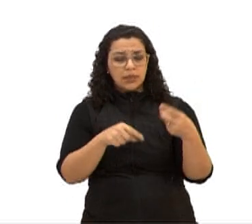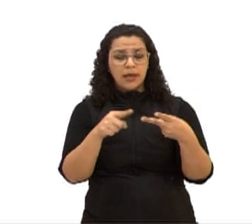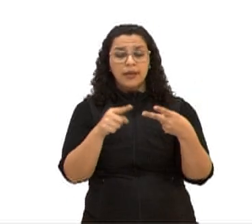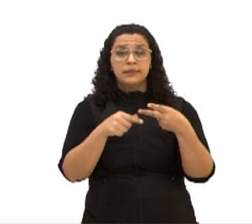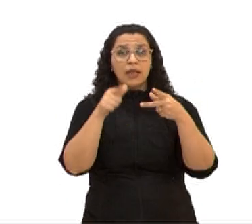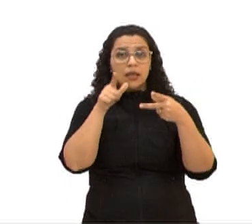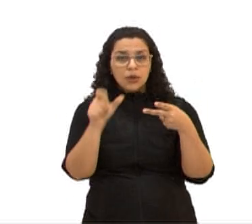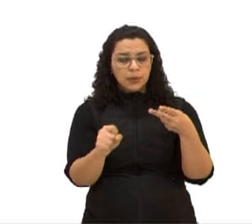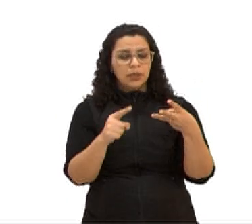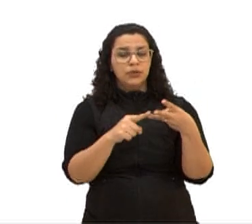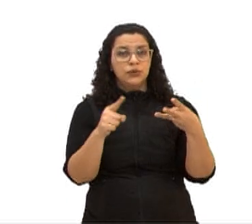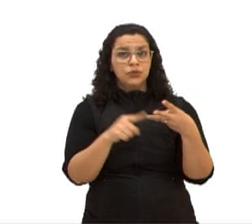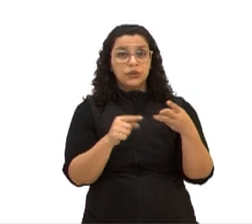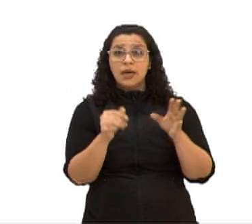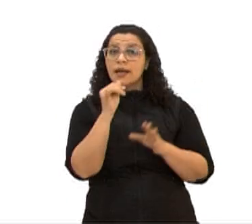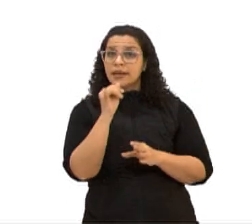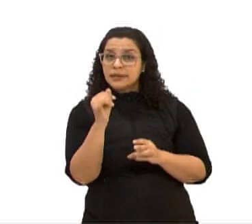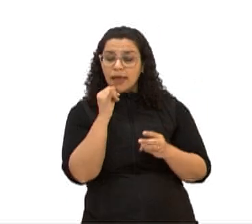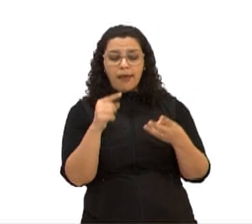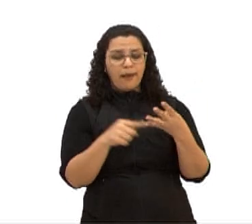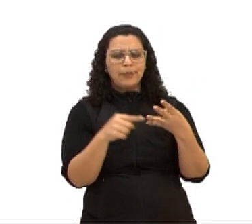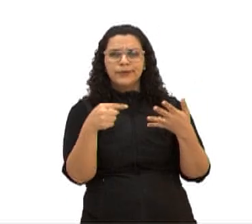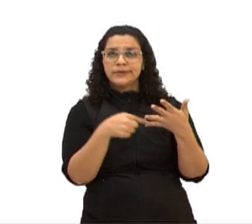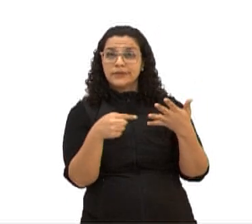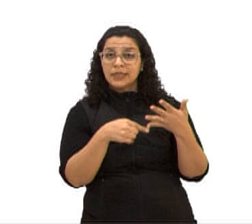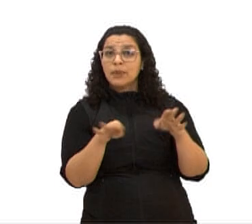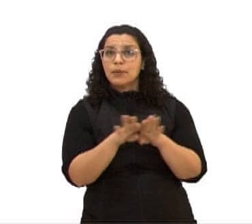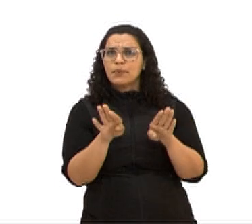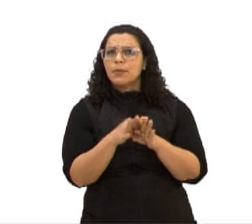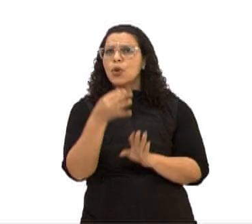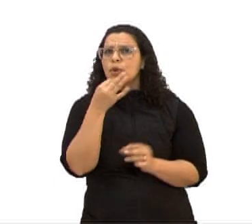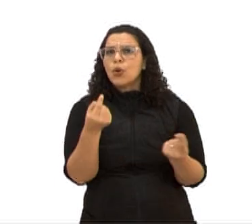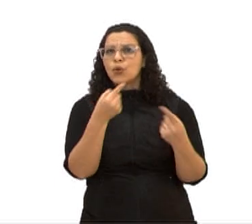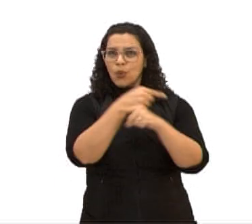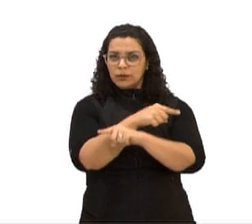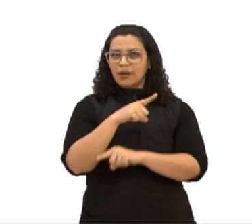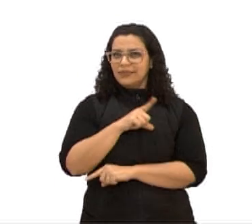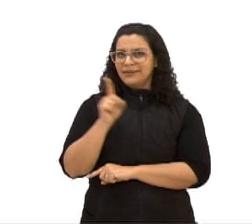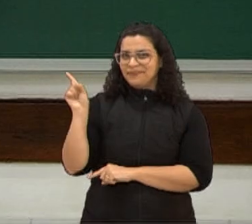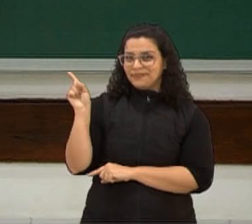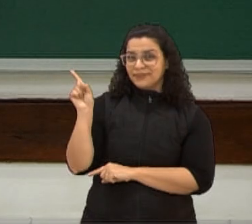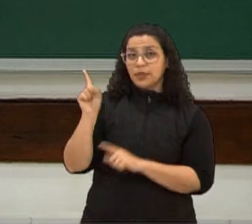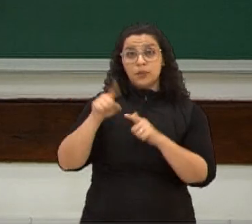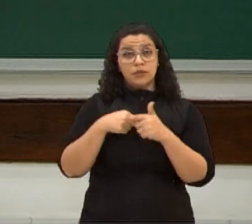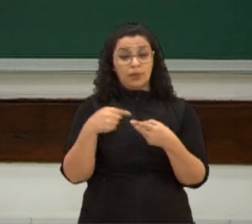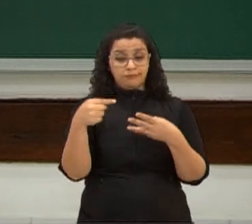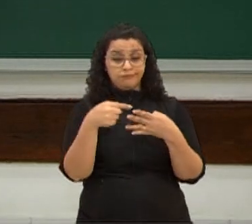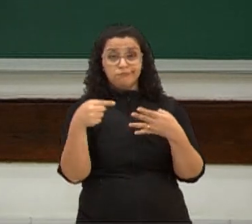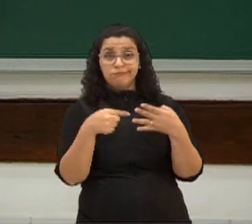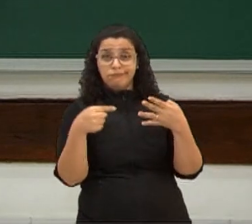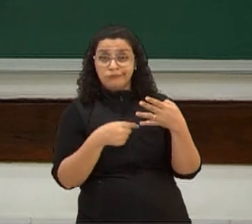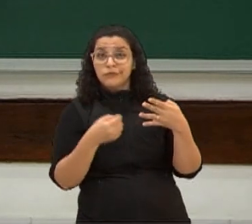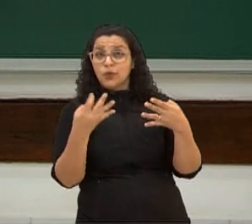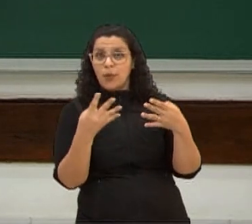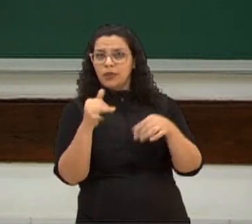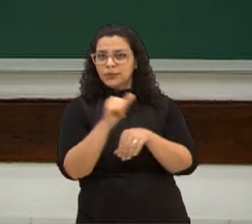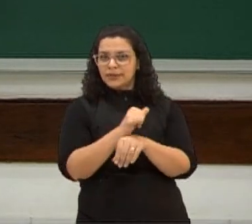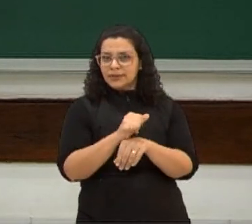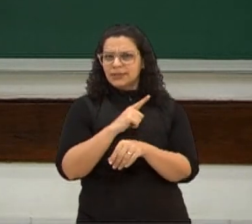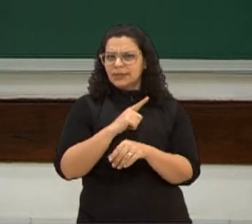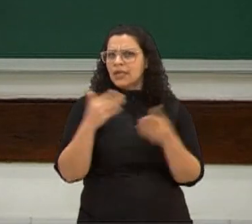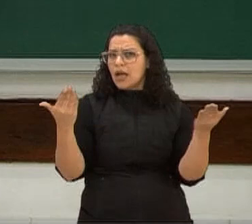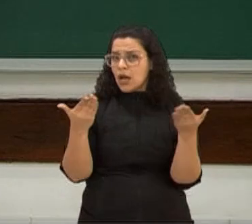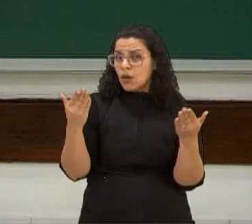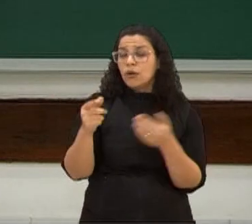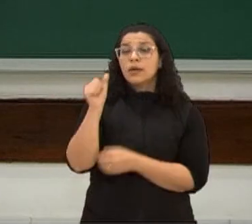competência linguística, de exemplificação e ainda o contra-argumento. Então, eu posso encontrar ali essas estratégias.